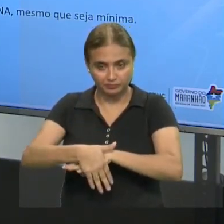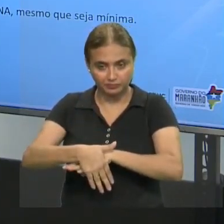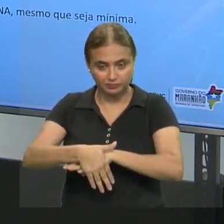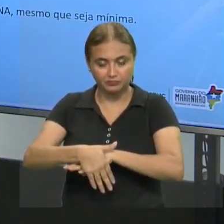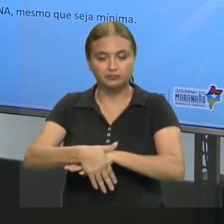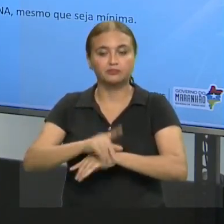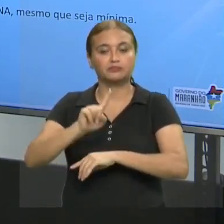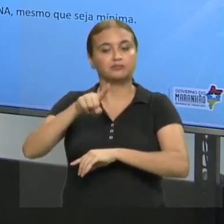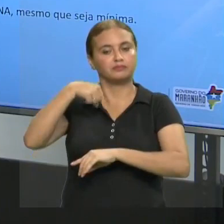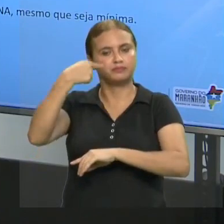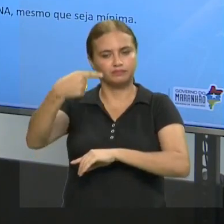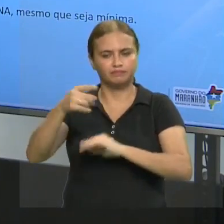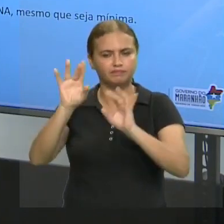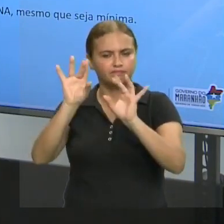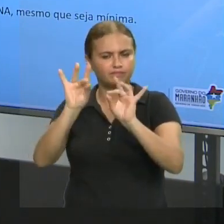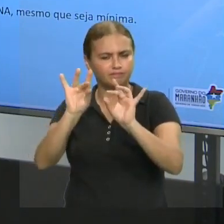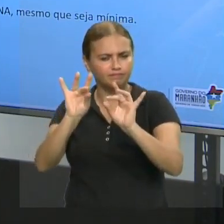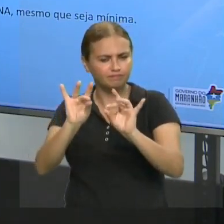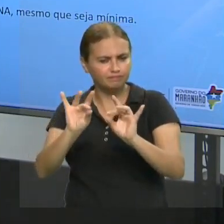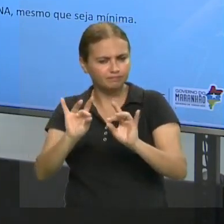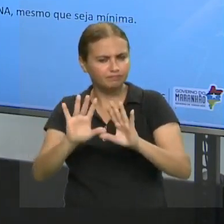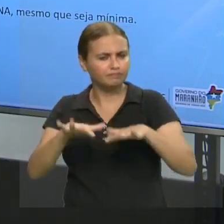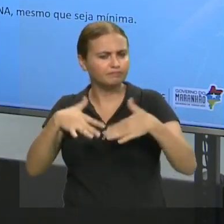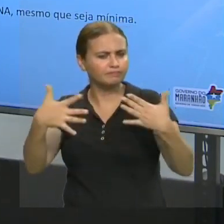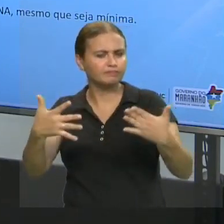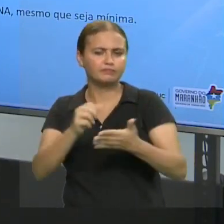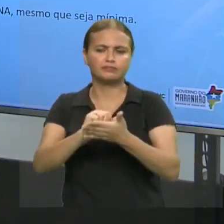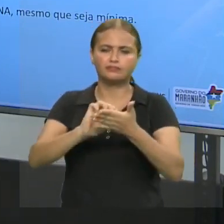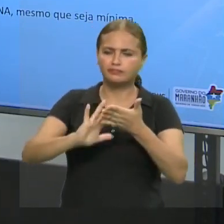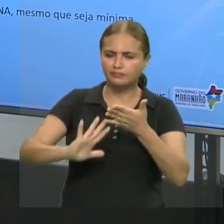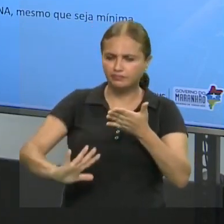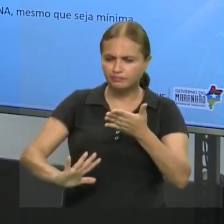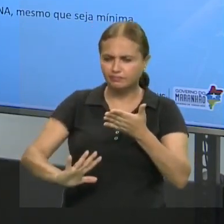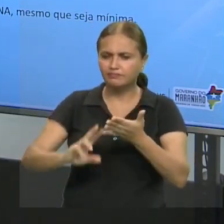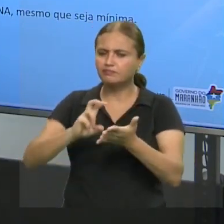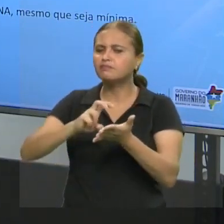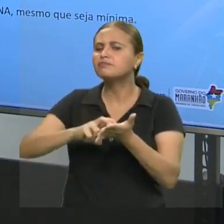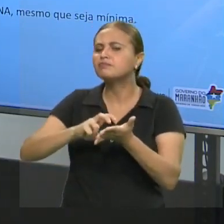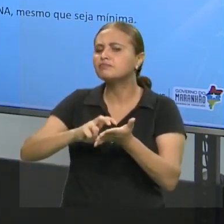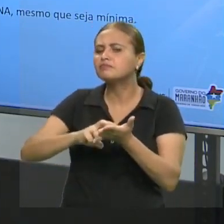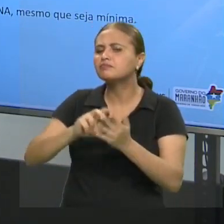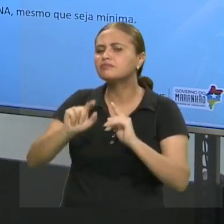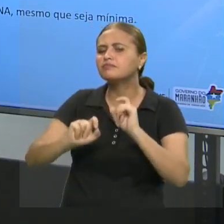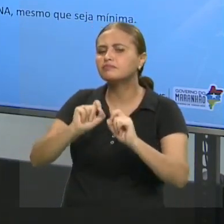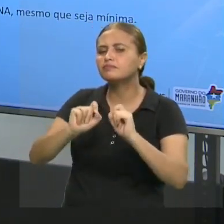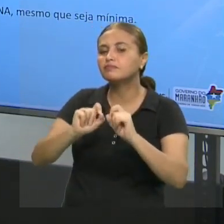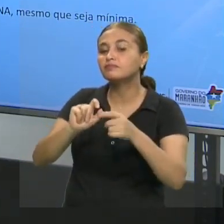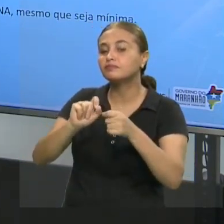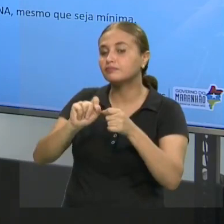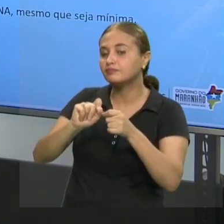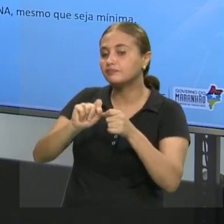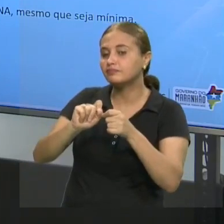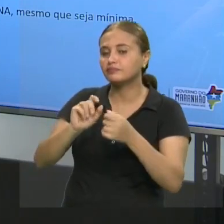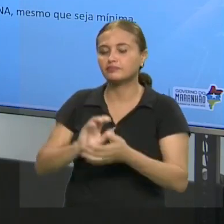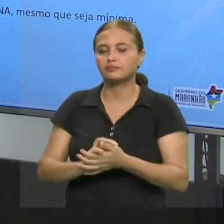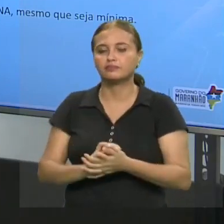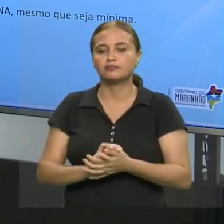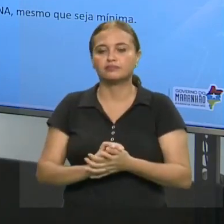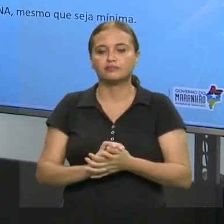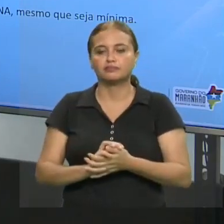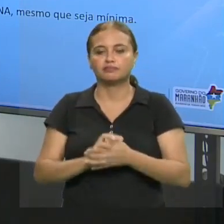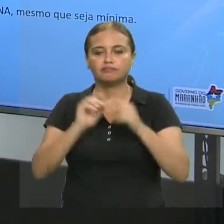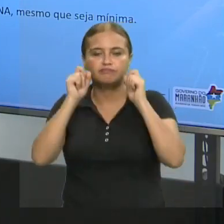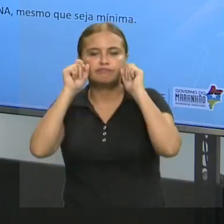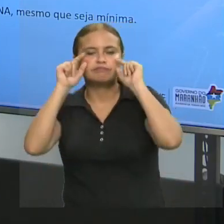E aí você vai começar a descrever quais são as atividades que você faz pela manhã. O que você faz primeiro pela manhã? Você